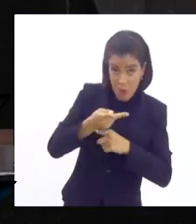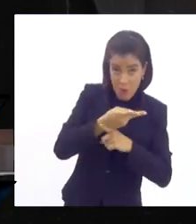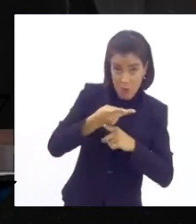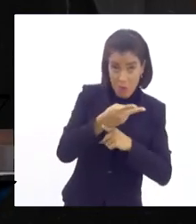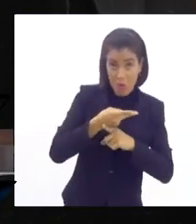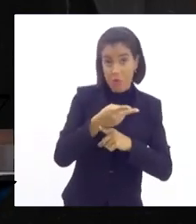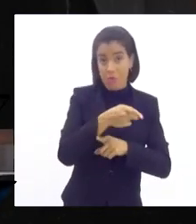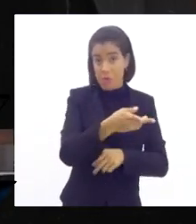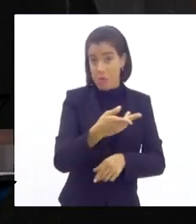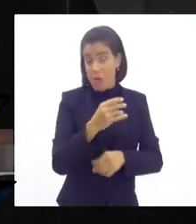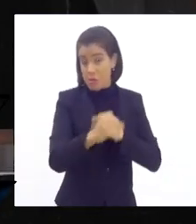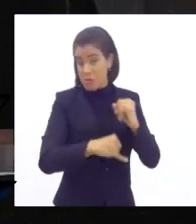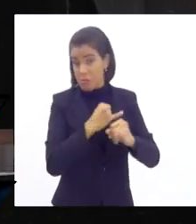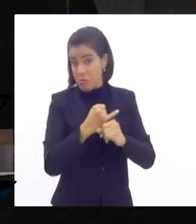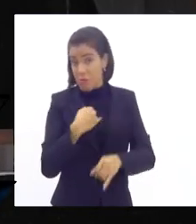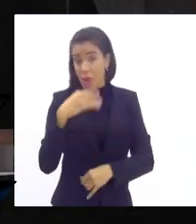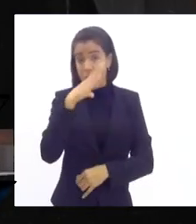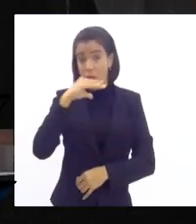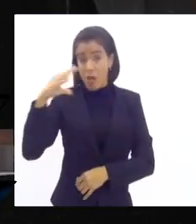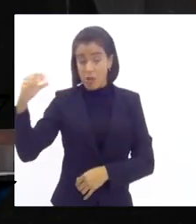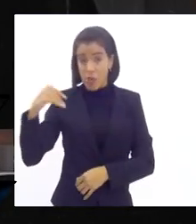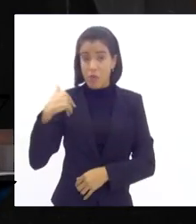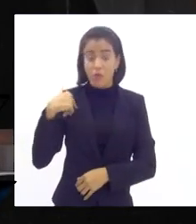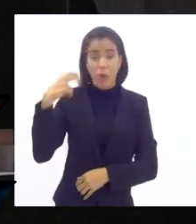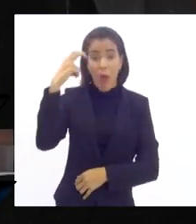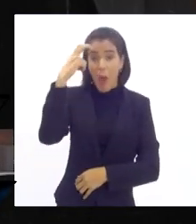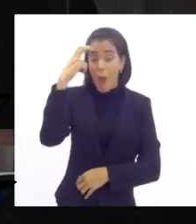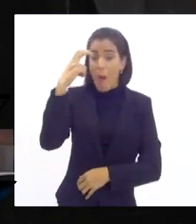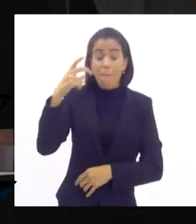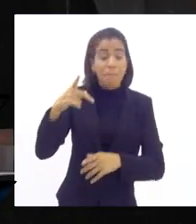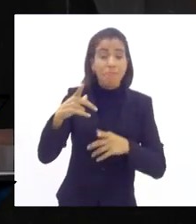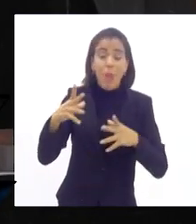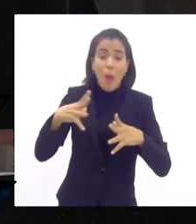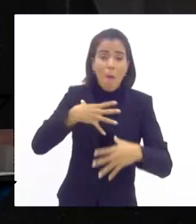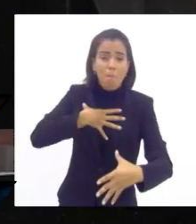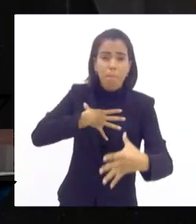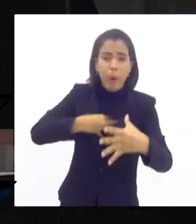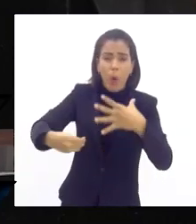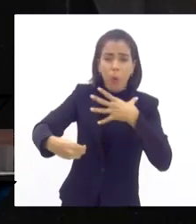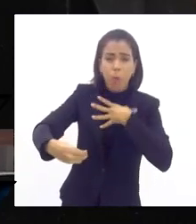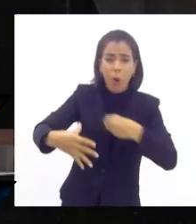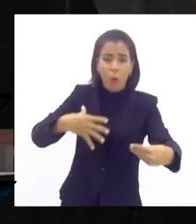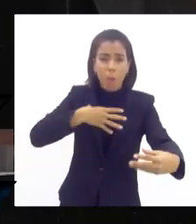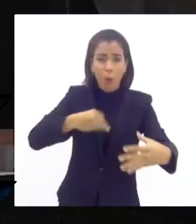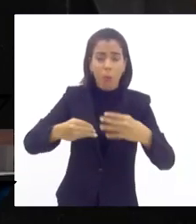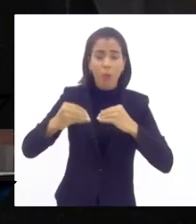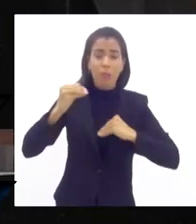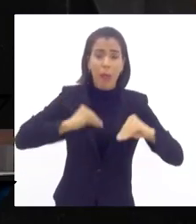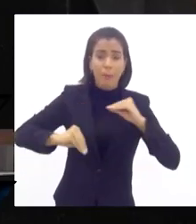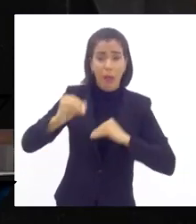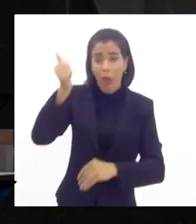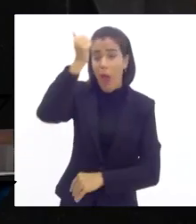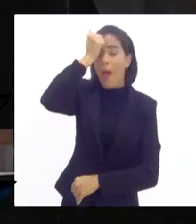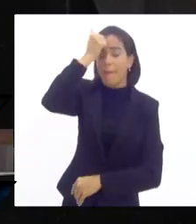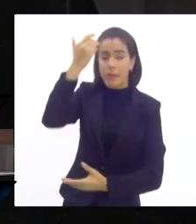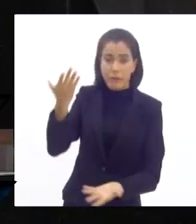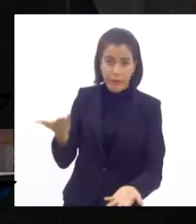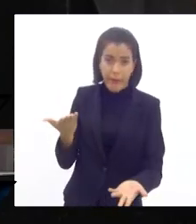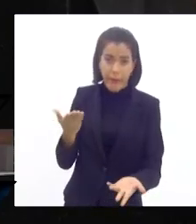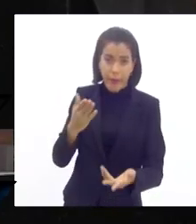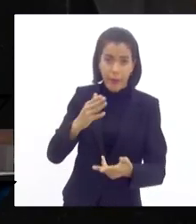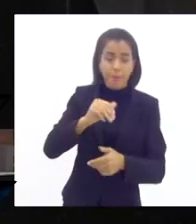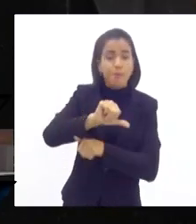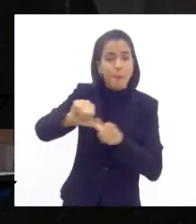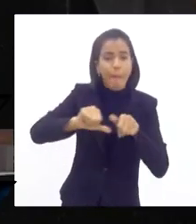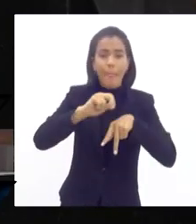internet adolescentes com alto nível de suicídio e depressão porque se arrependeram do que fizeram por